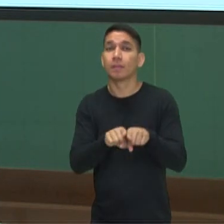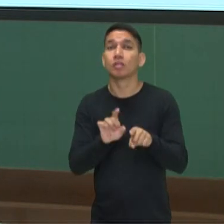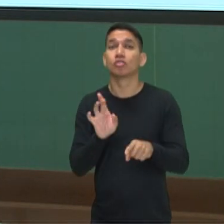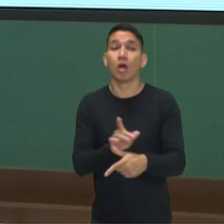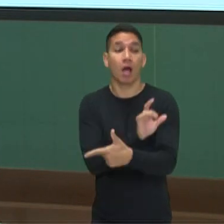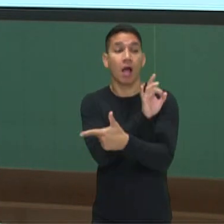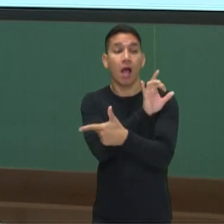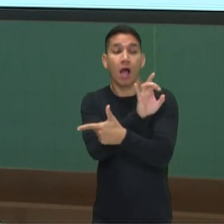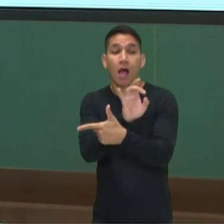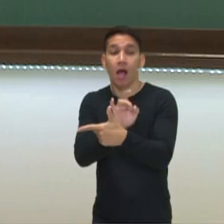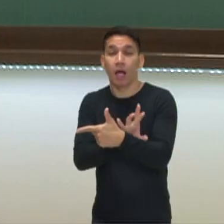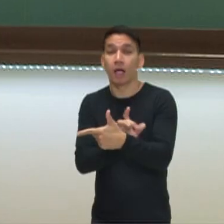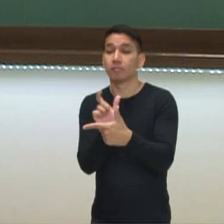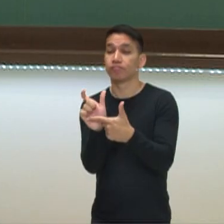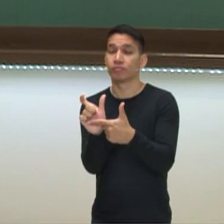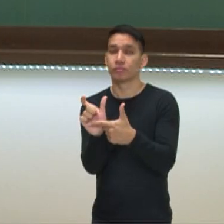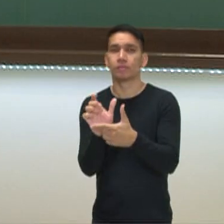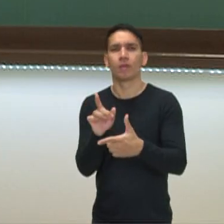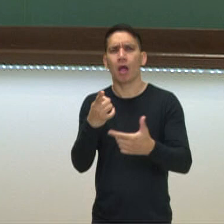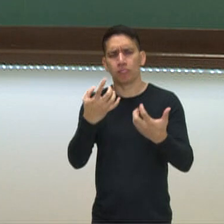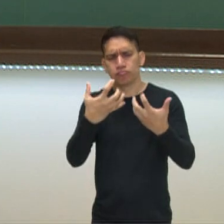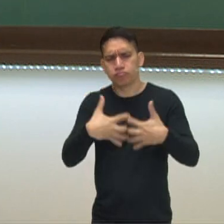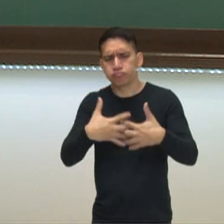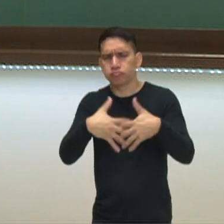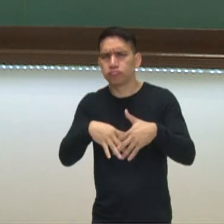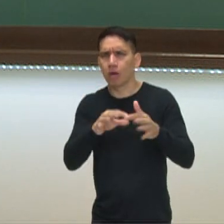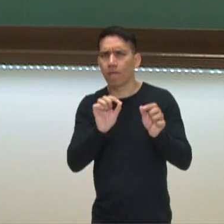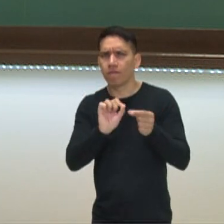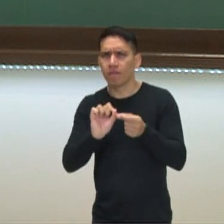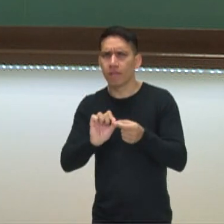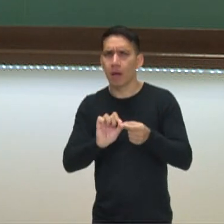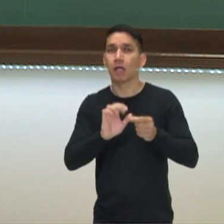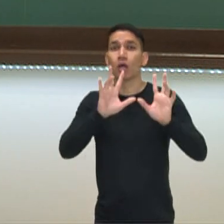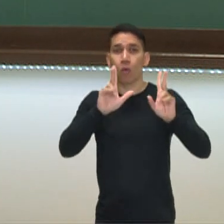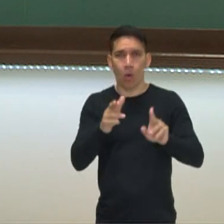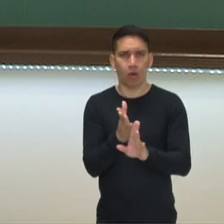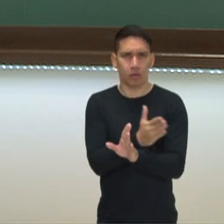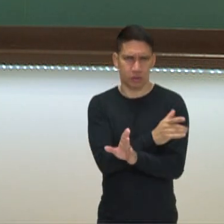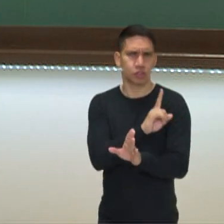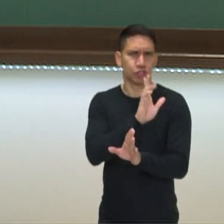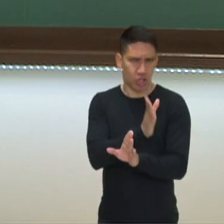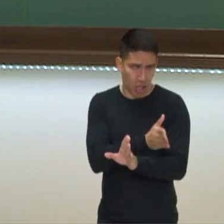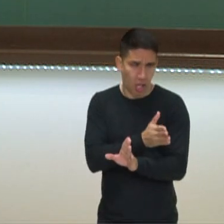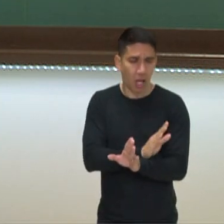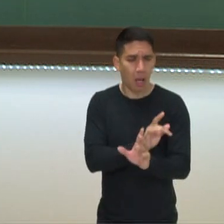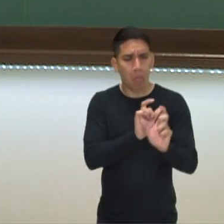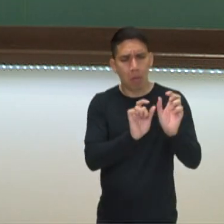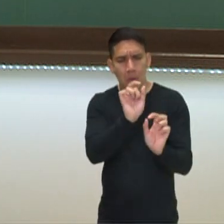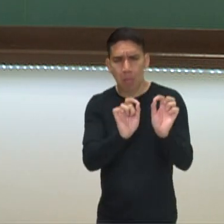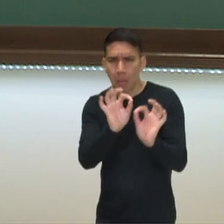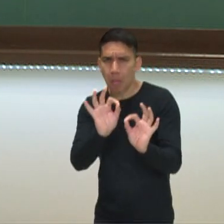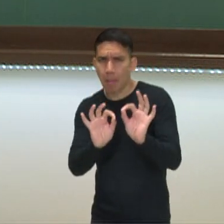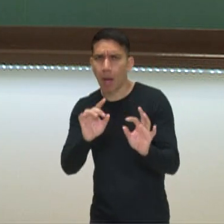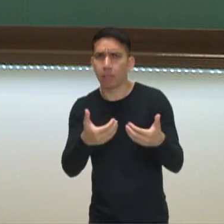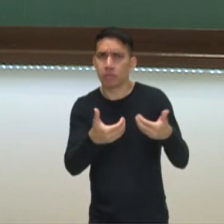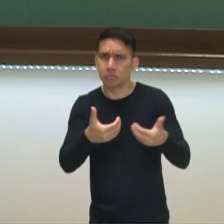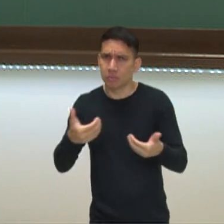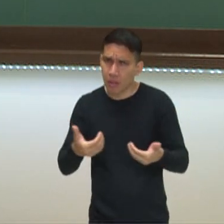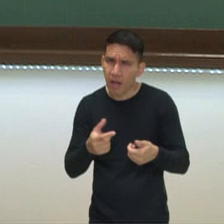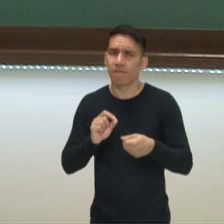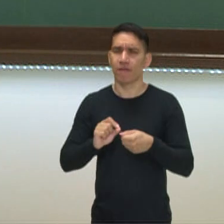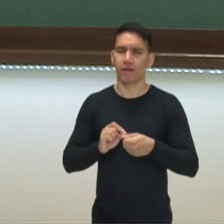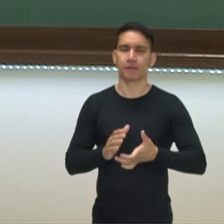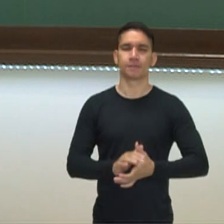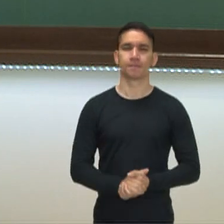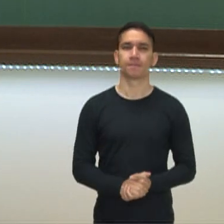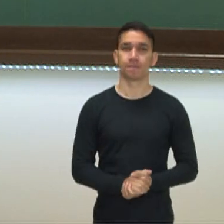por 5a. Monte o esqueminha da divisão, como você acabou de colocar no seu caderno, faça termo por termo e você vai conseguir